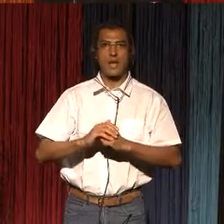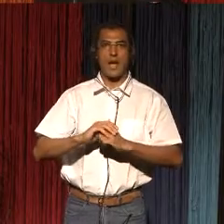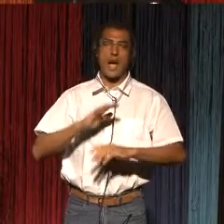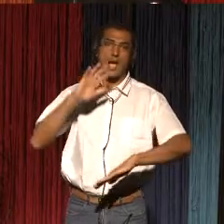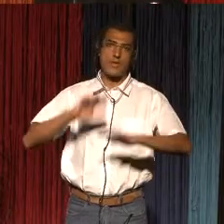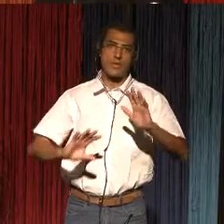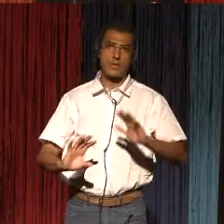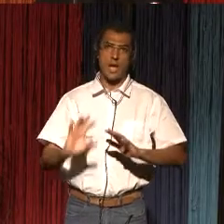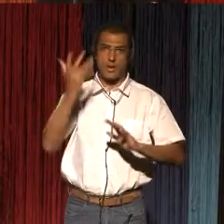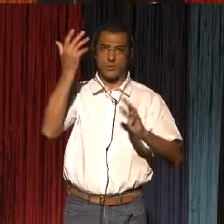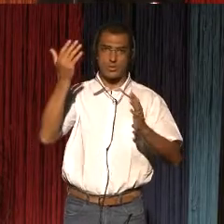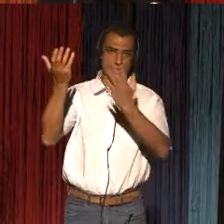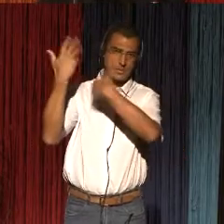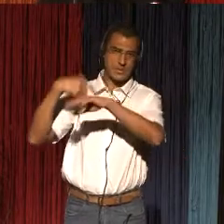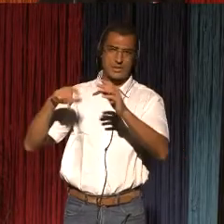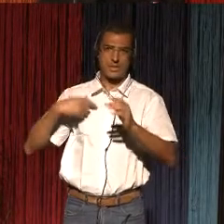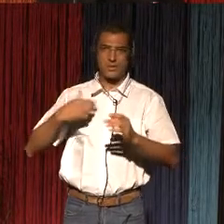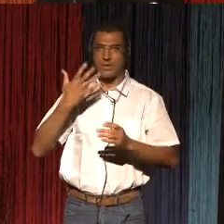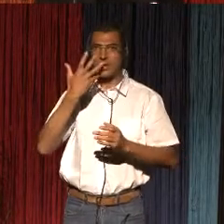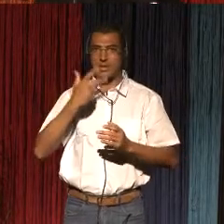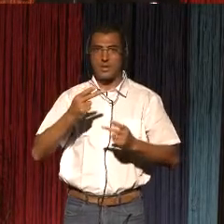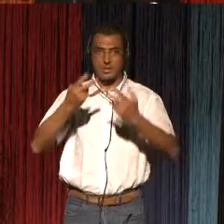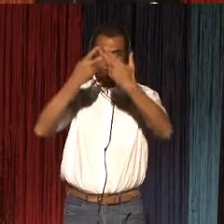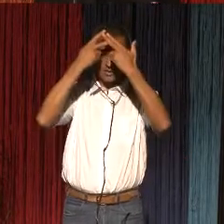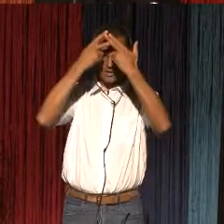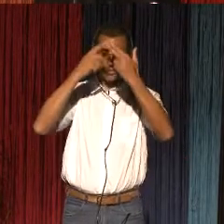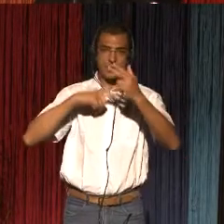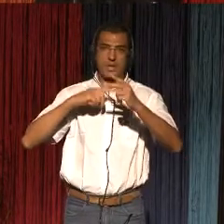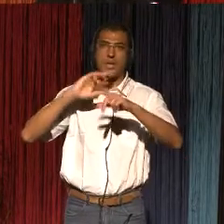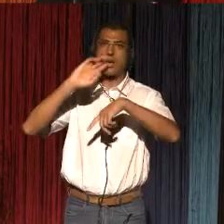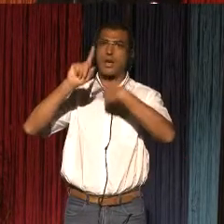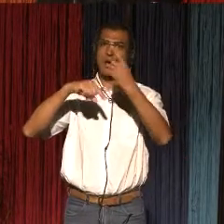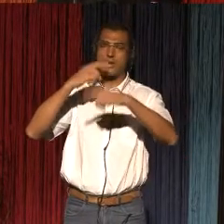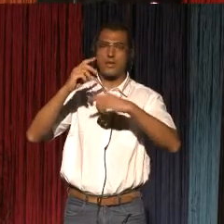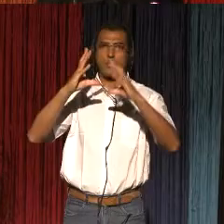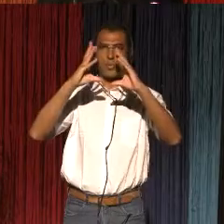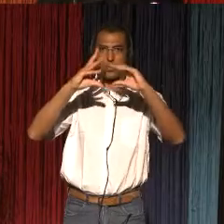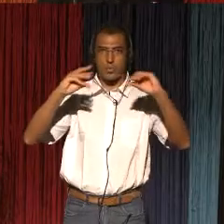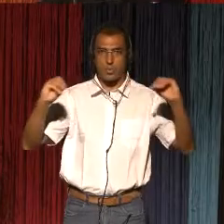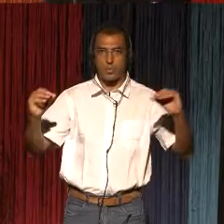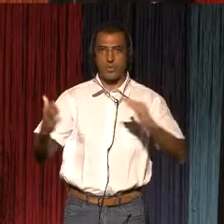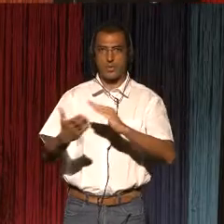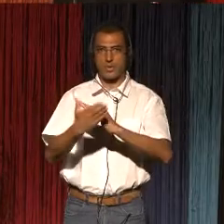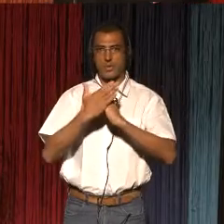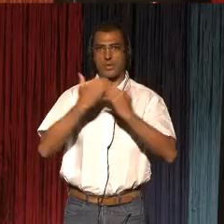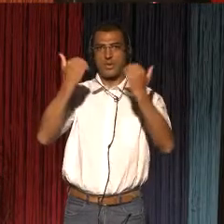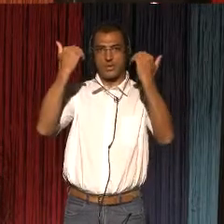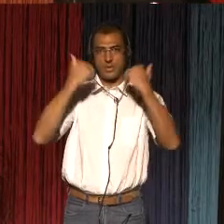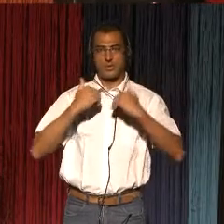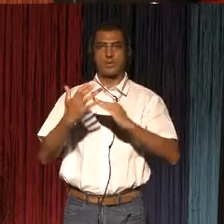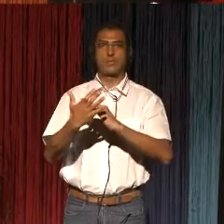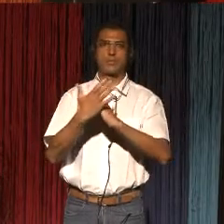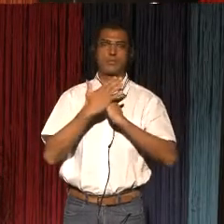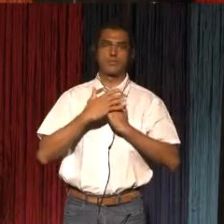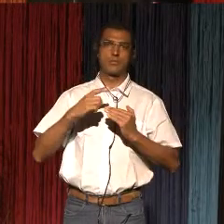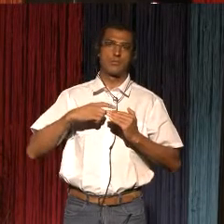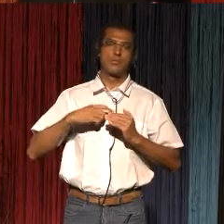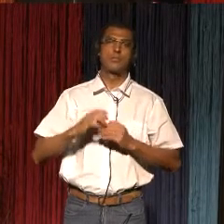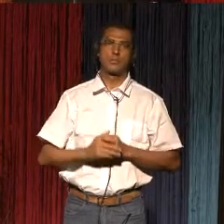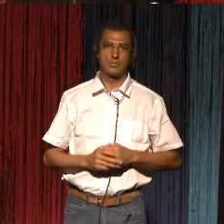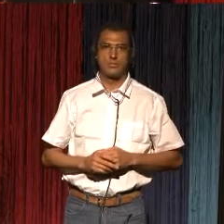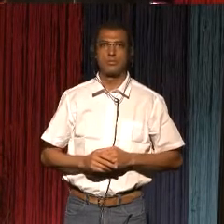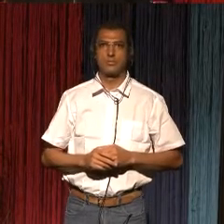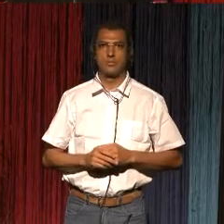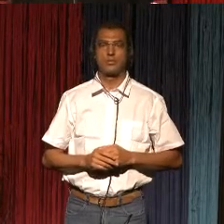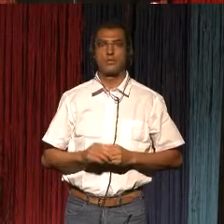vamos achar que o telômero vai permanecer curto por conta de um evento adverso. Só que a telomerase não